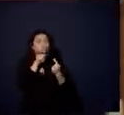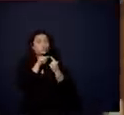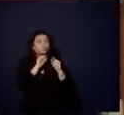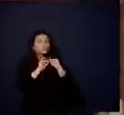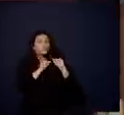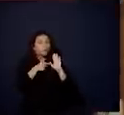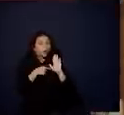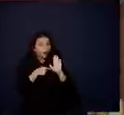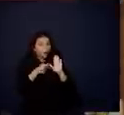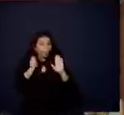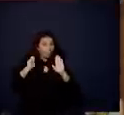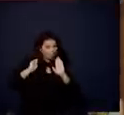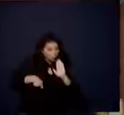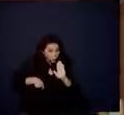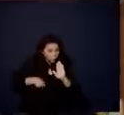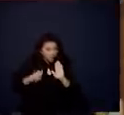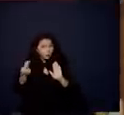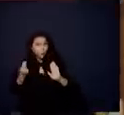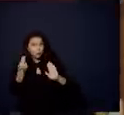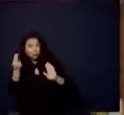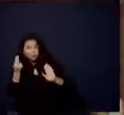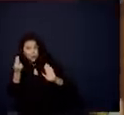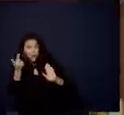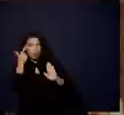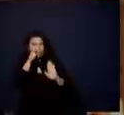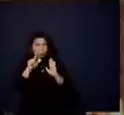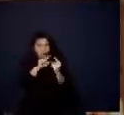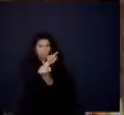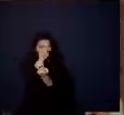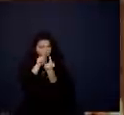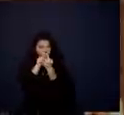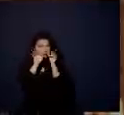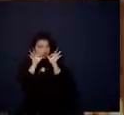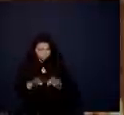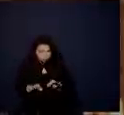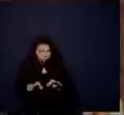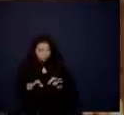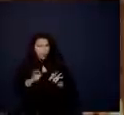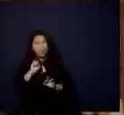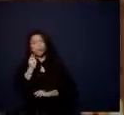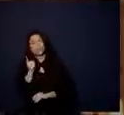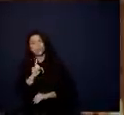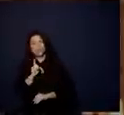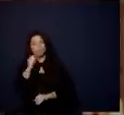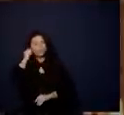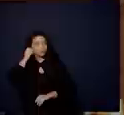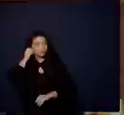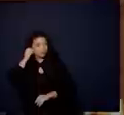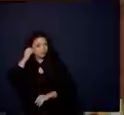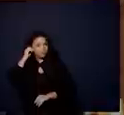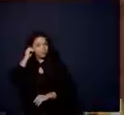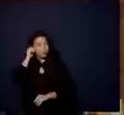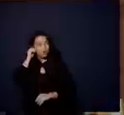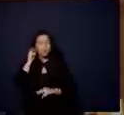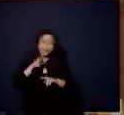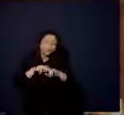avaliar se ela chega né o resultado que se espera então um ponto que é importante a gente mudar esse